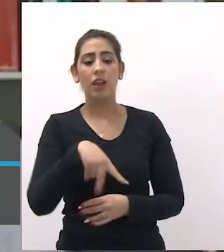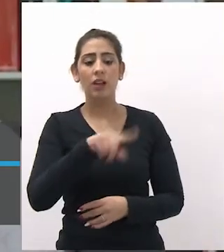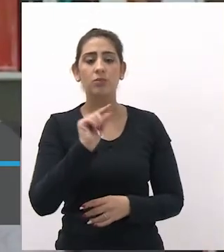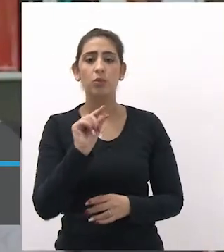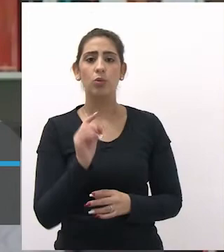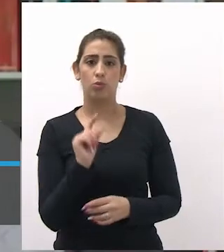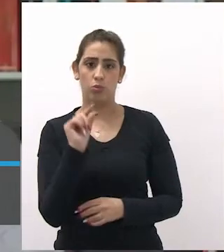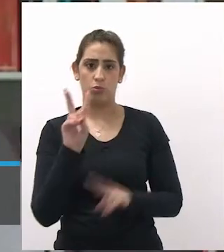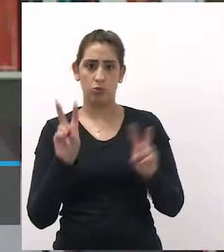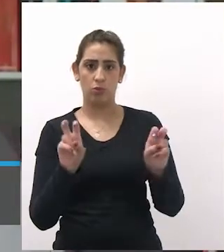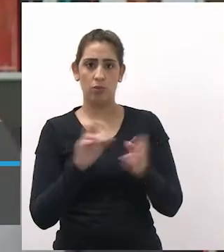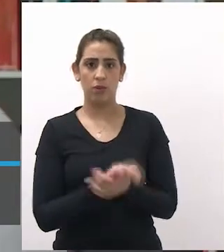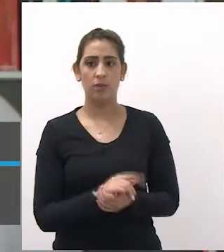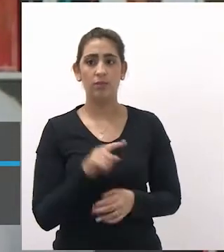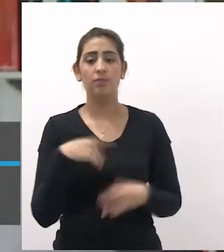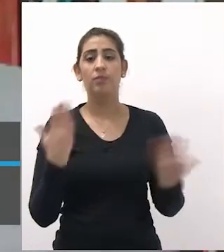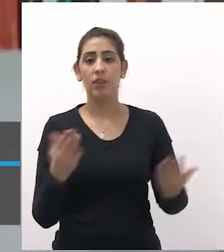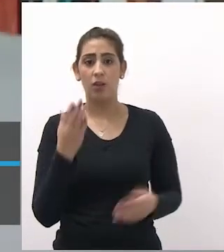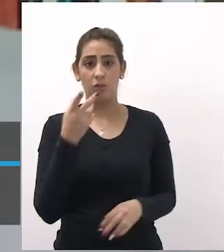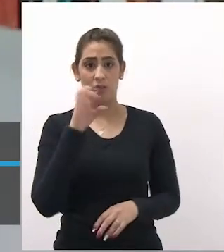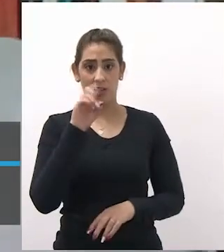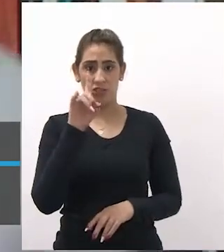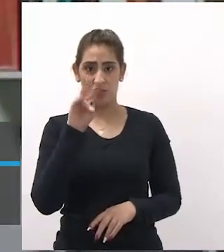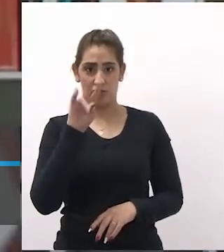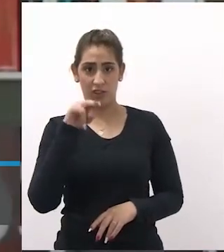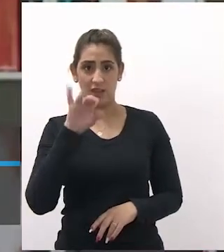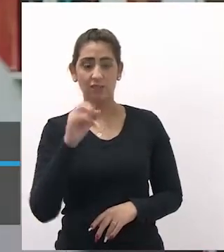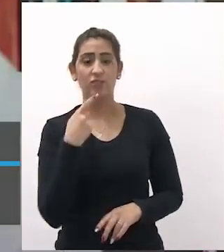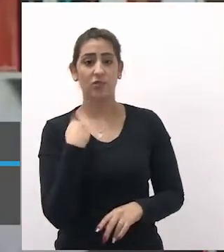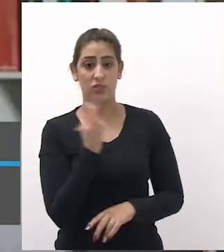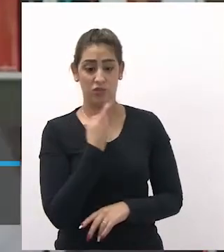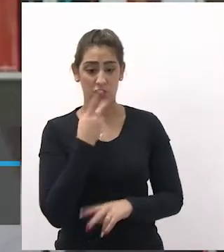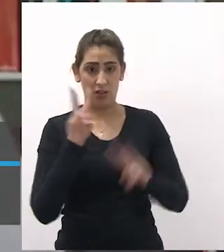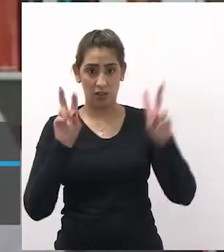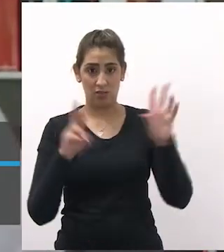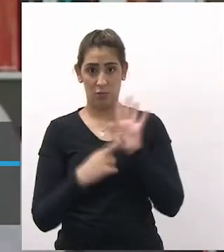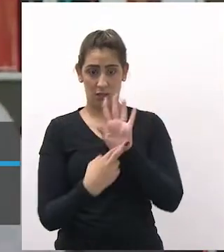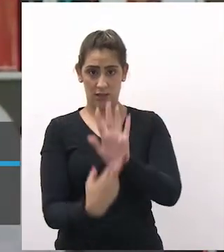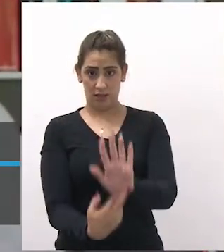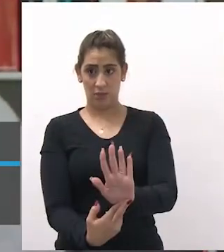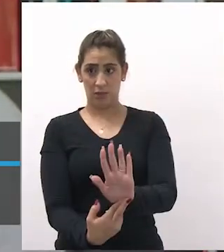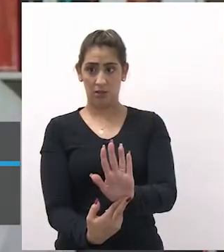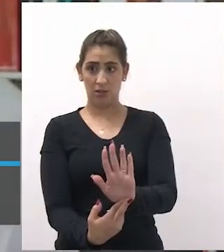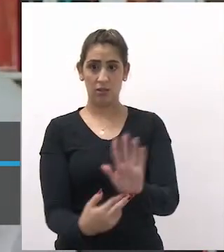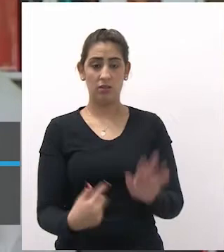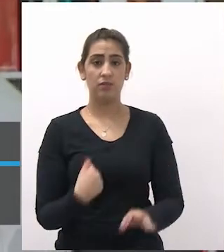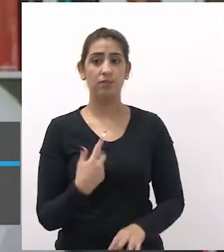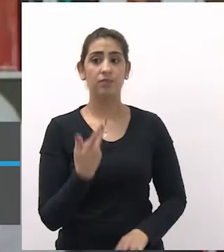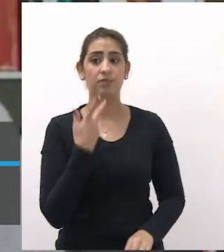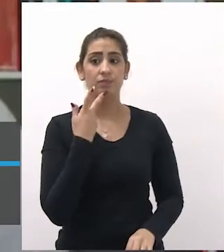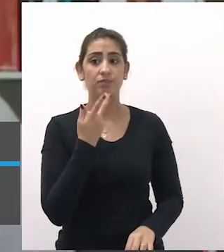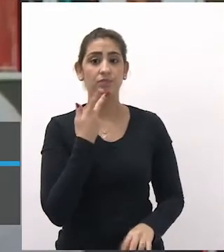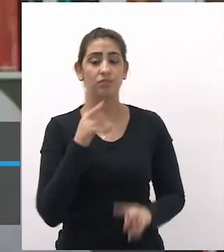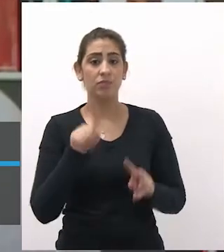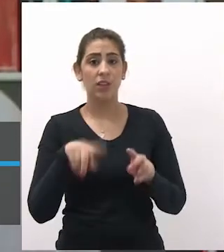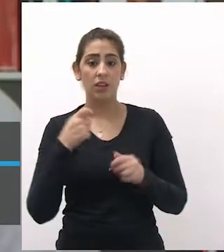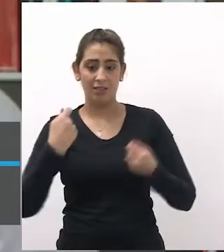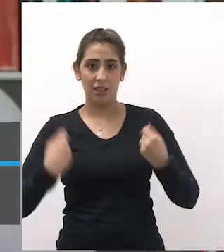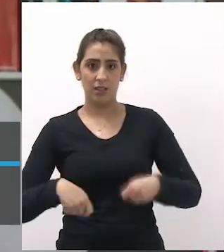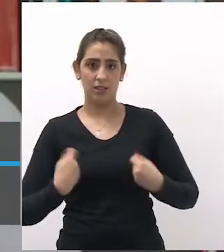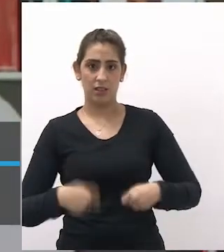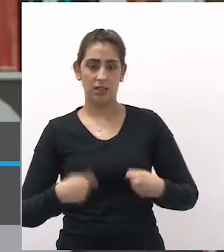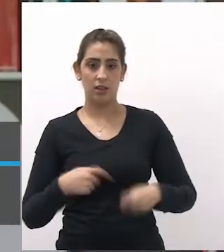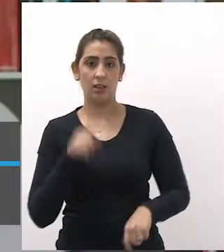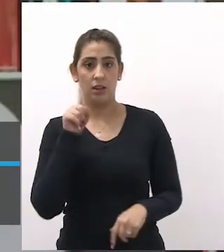Então, Edivane, quando a gente fala sobre a representatividade, eu não diria nem que ela é necessária, eu digo que